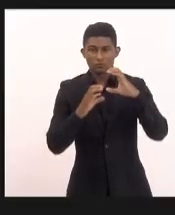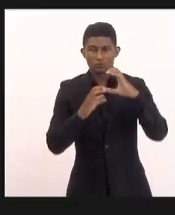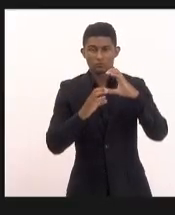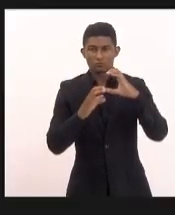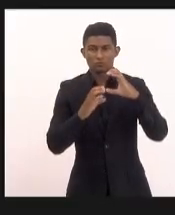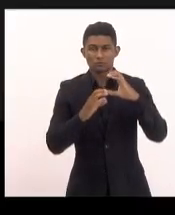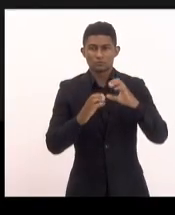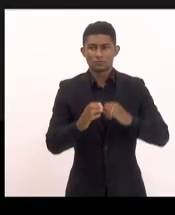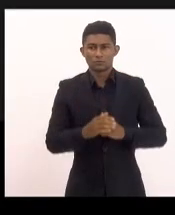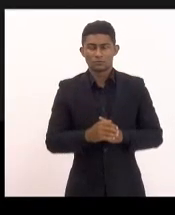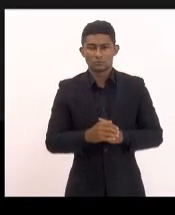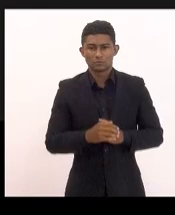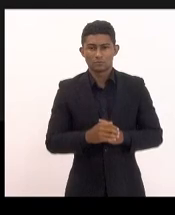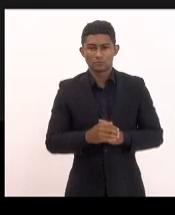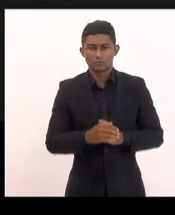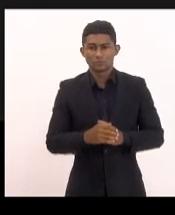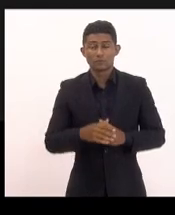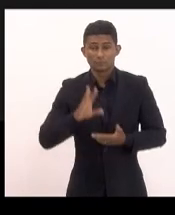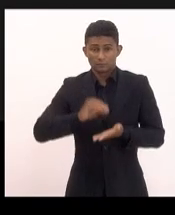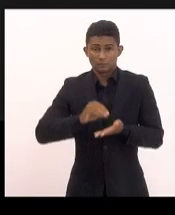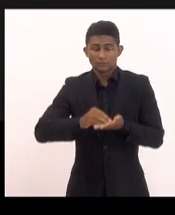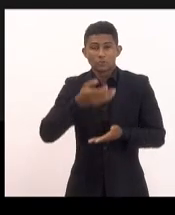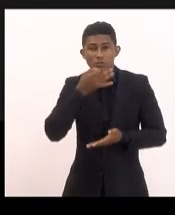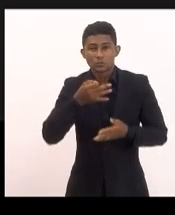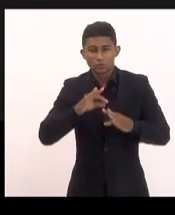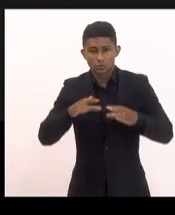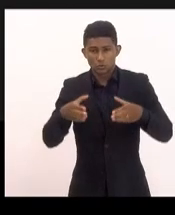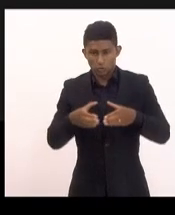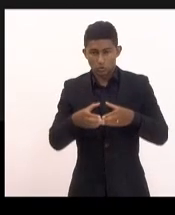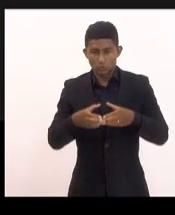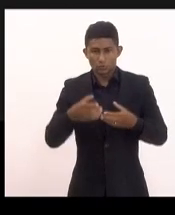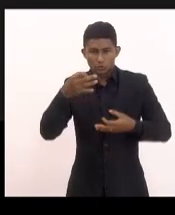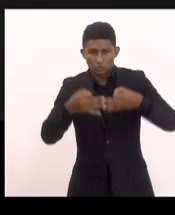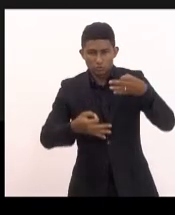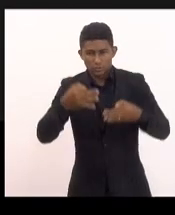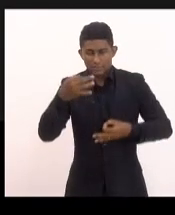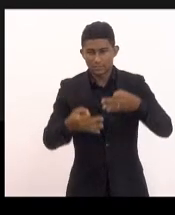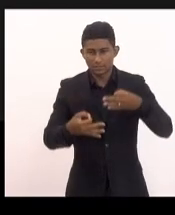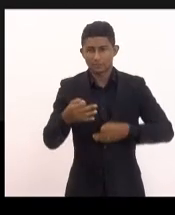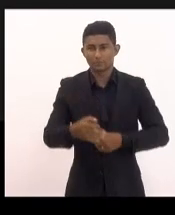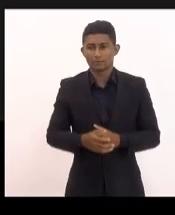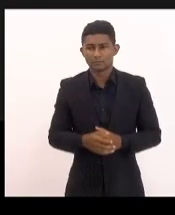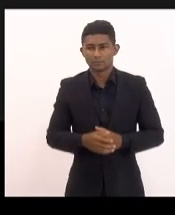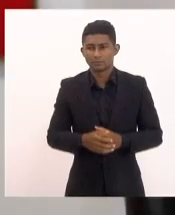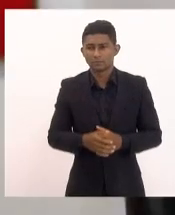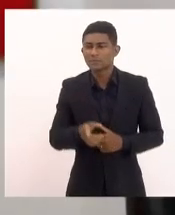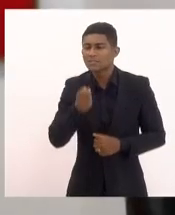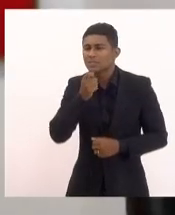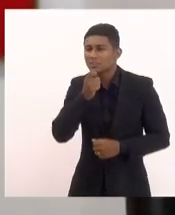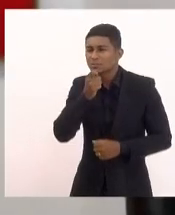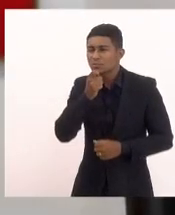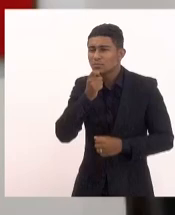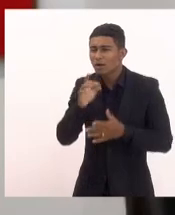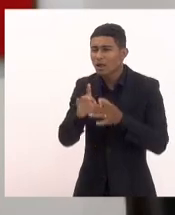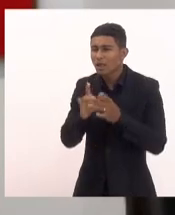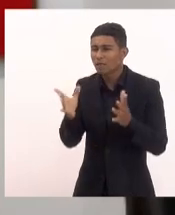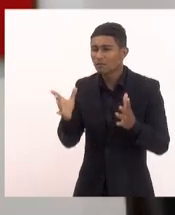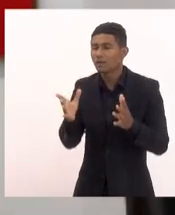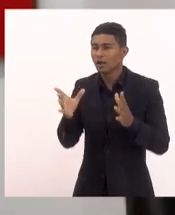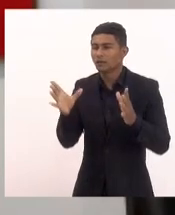ouvir. Pareceres da Comissão de Constituição e Justiça pela Constitucionalidade. Está aberto o seu som, tá, Adriano?